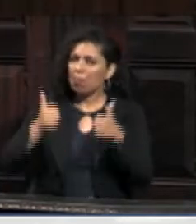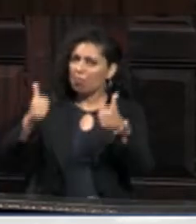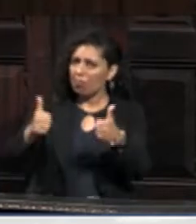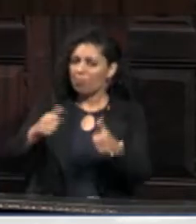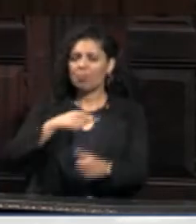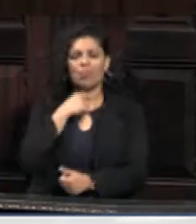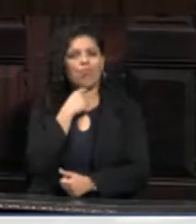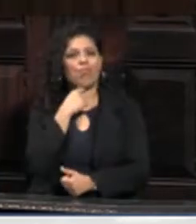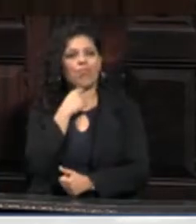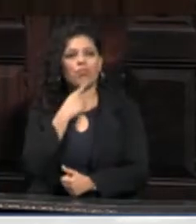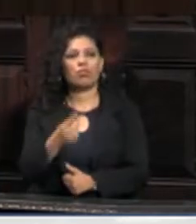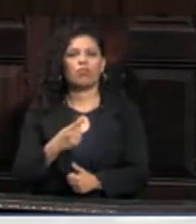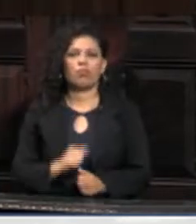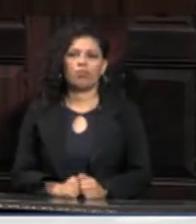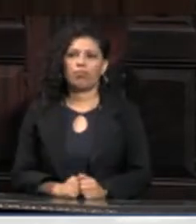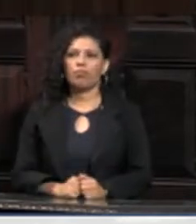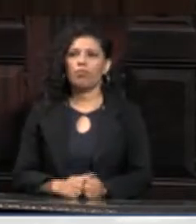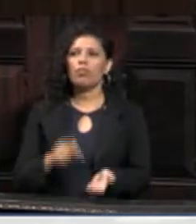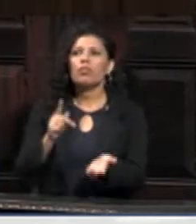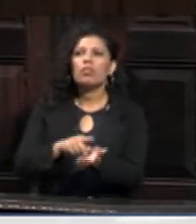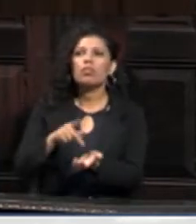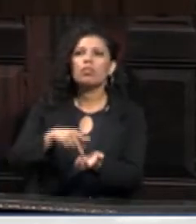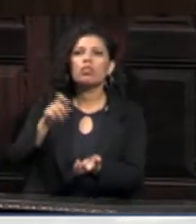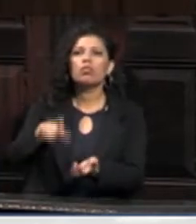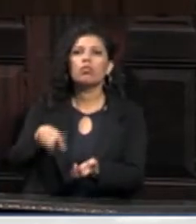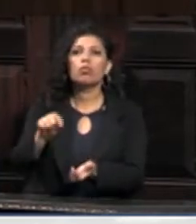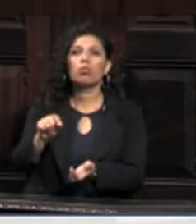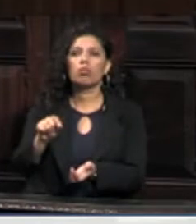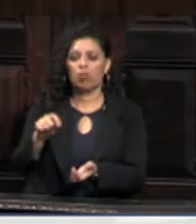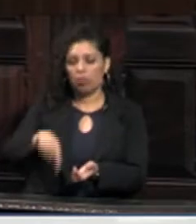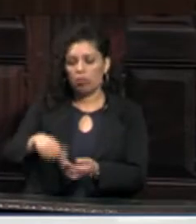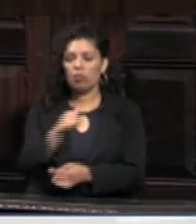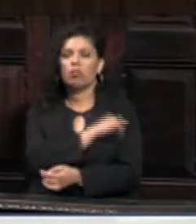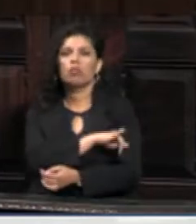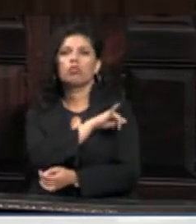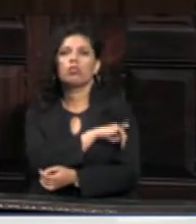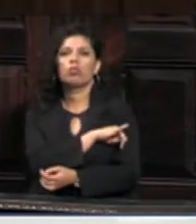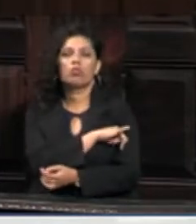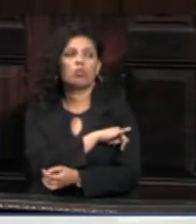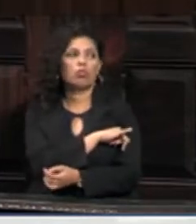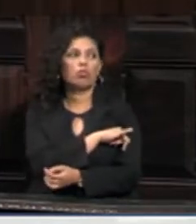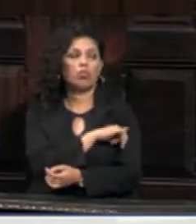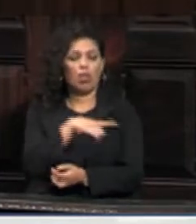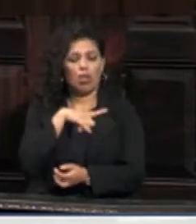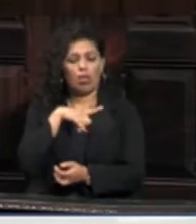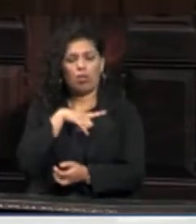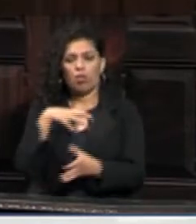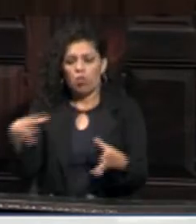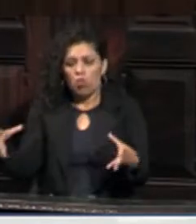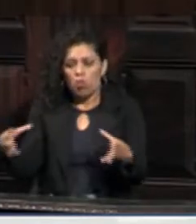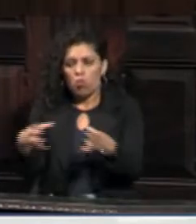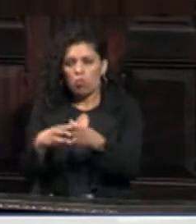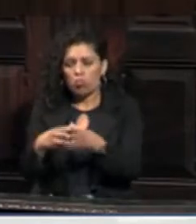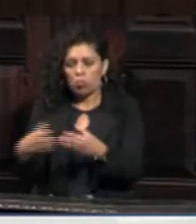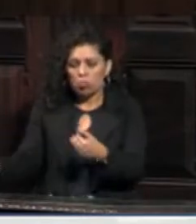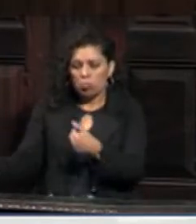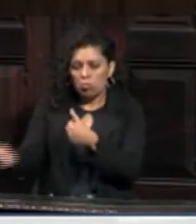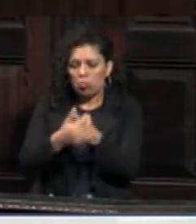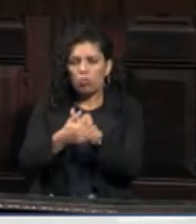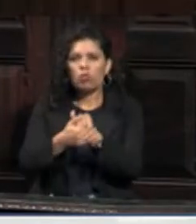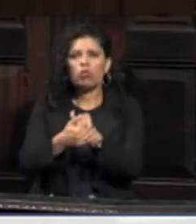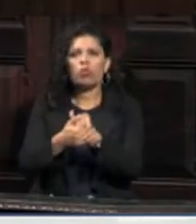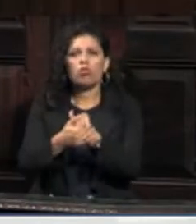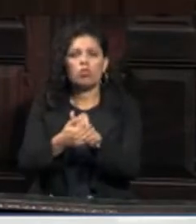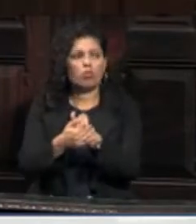funcione. Esta é a grande verdade. Aqui no Rio de Janeiro tem uma máfia na área da saúde,